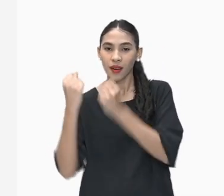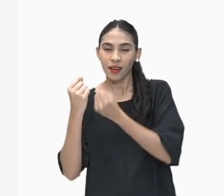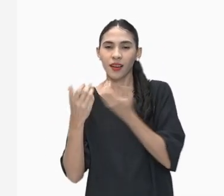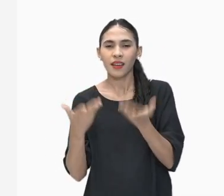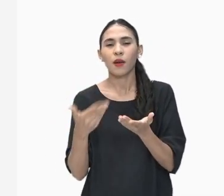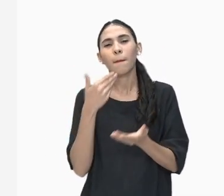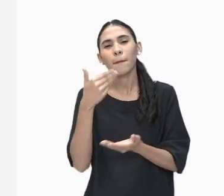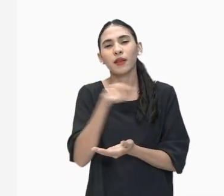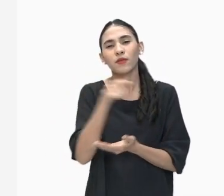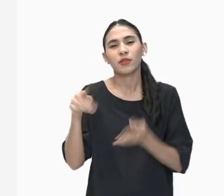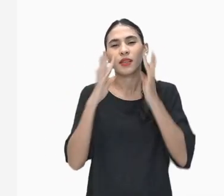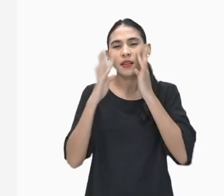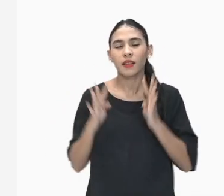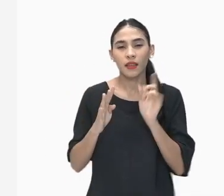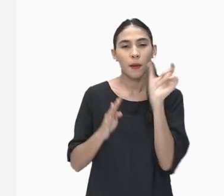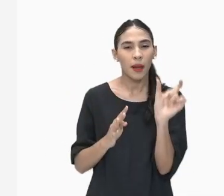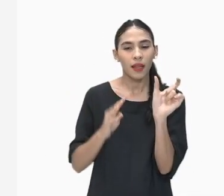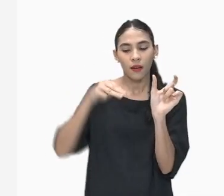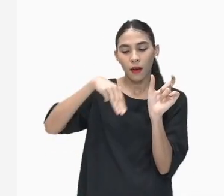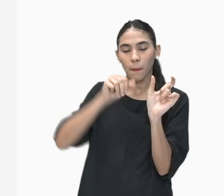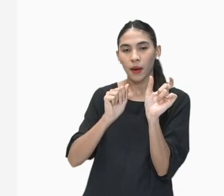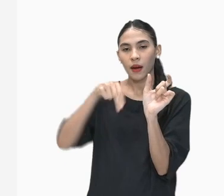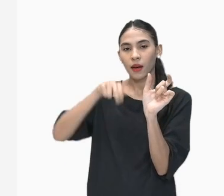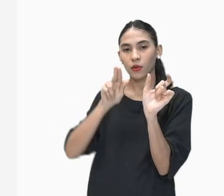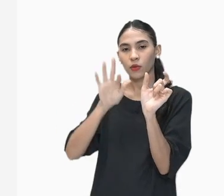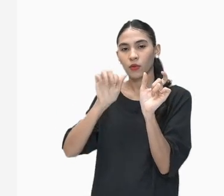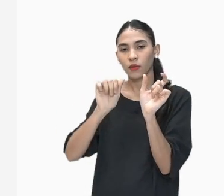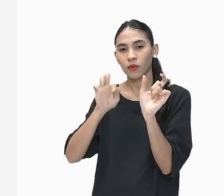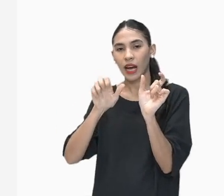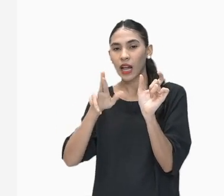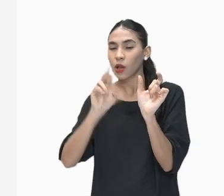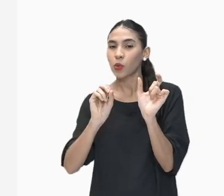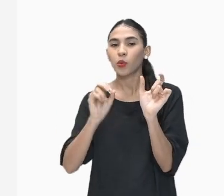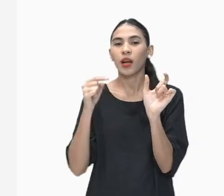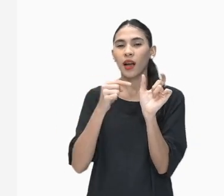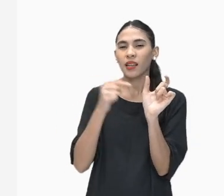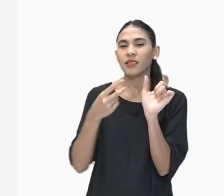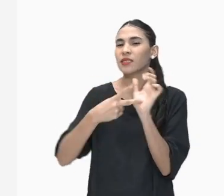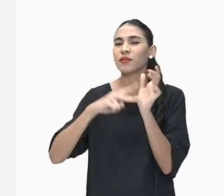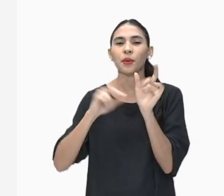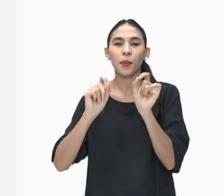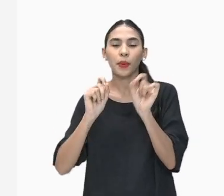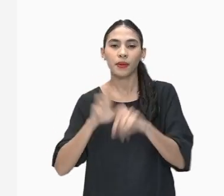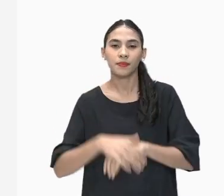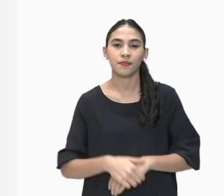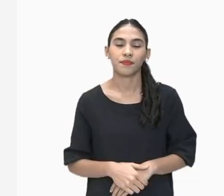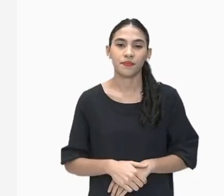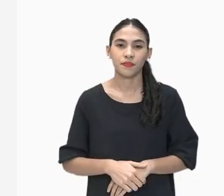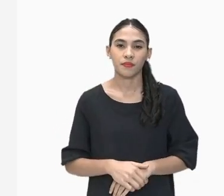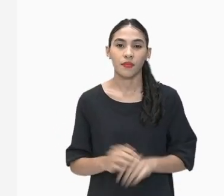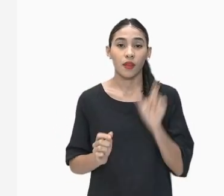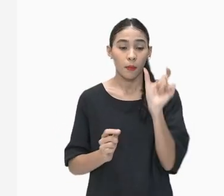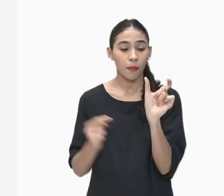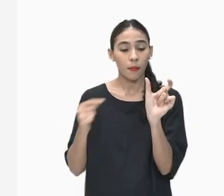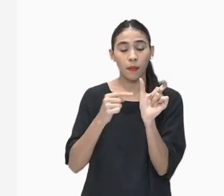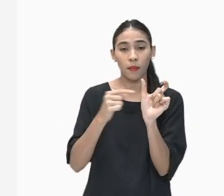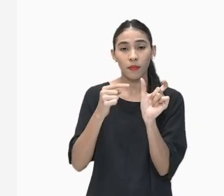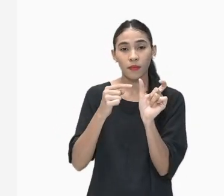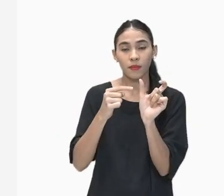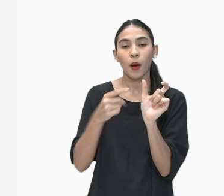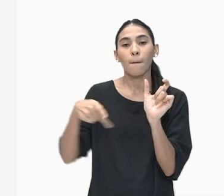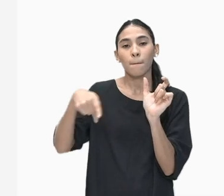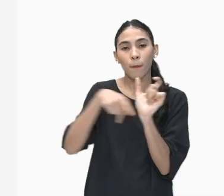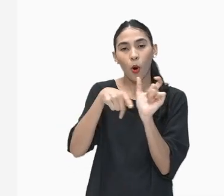para vocês essa palavra aí, manufatura. O que é que significa manufatura? É uma palavra de origem latina